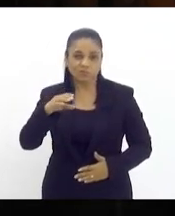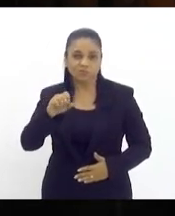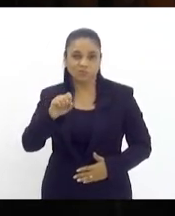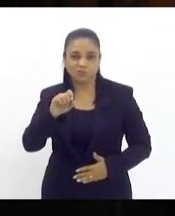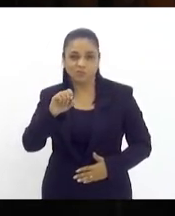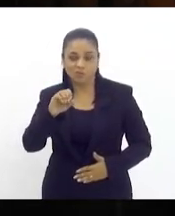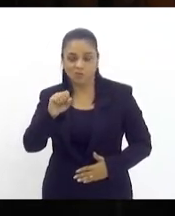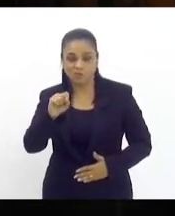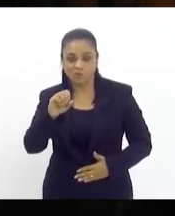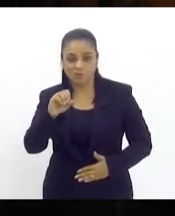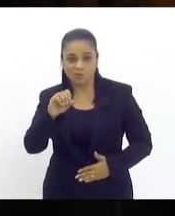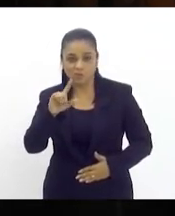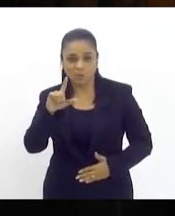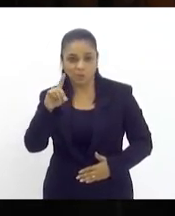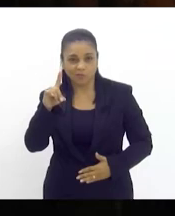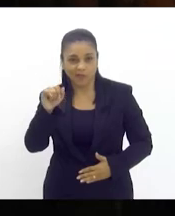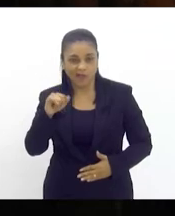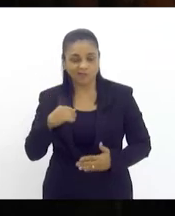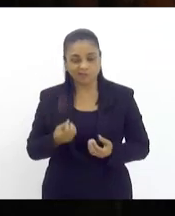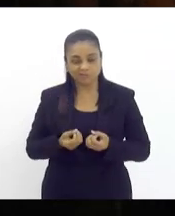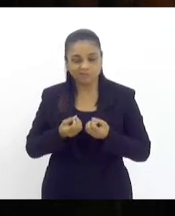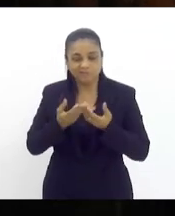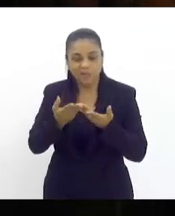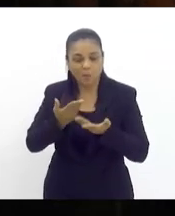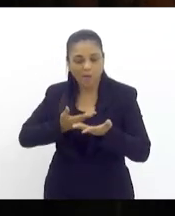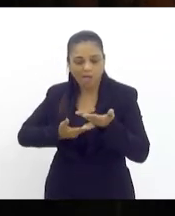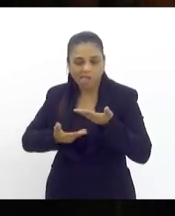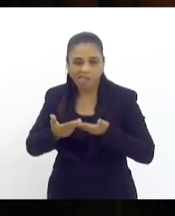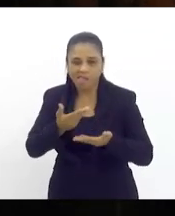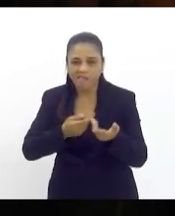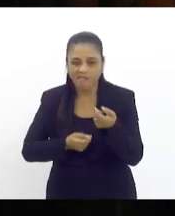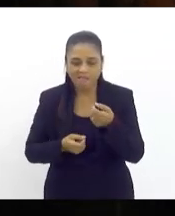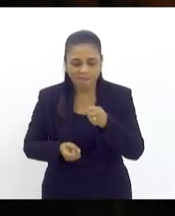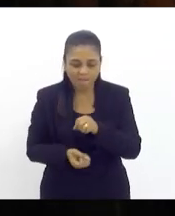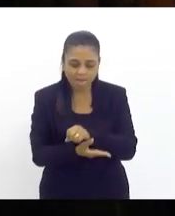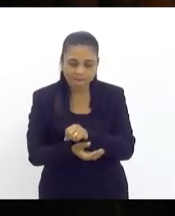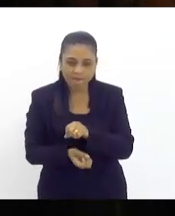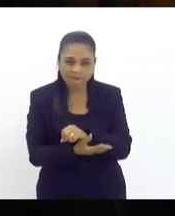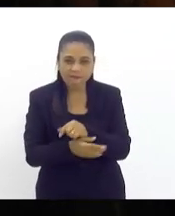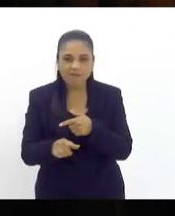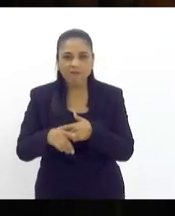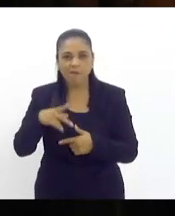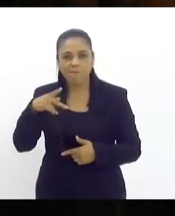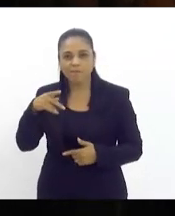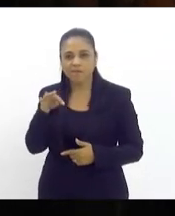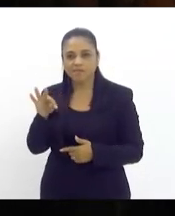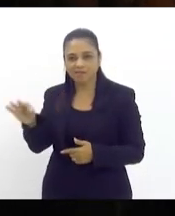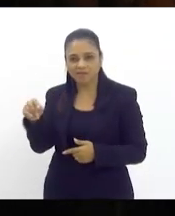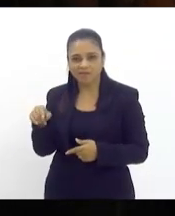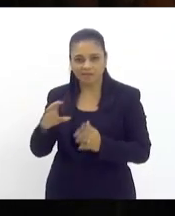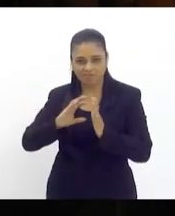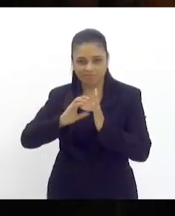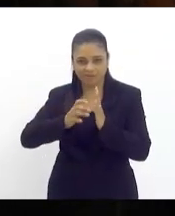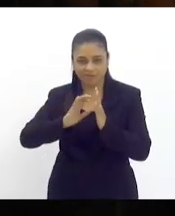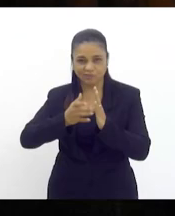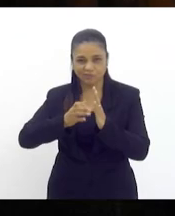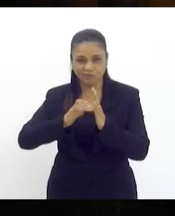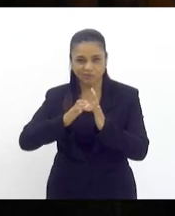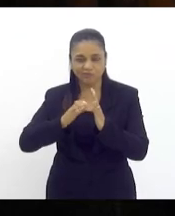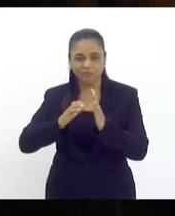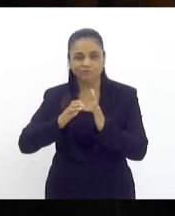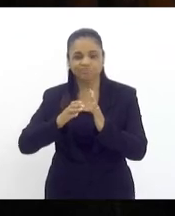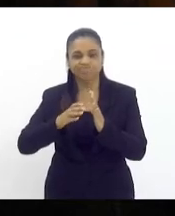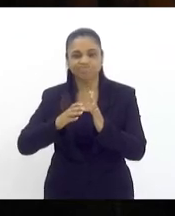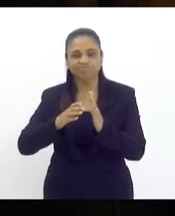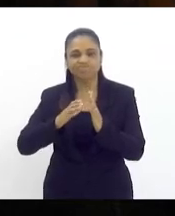para sua tropa e a sua tropa que ele pode chamar de sua que é o PT o partido mais incongruente porque